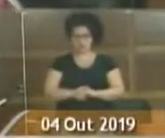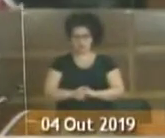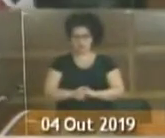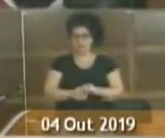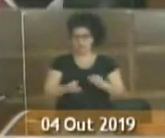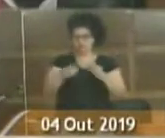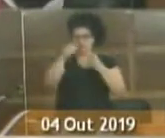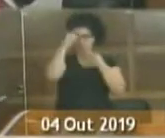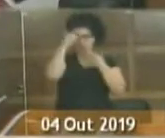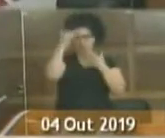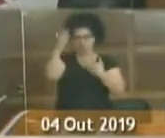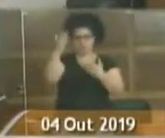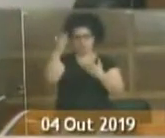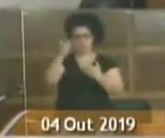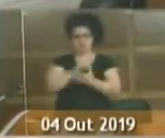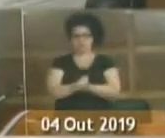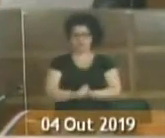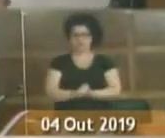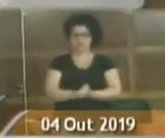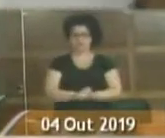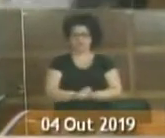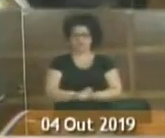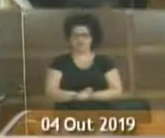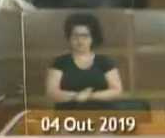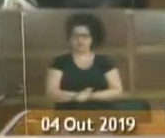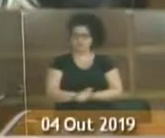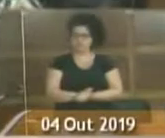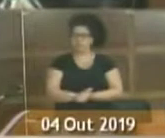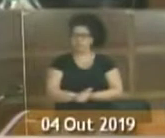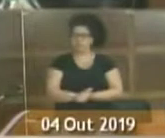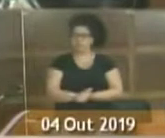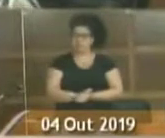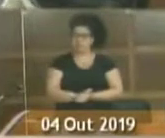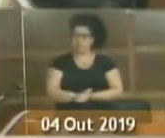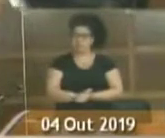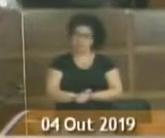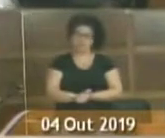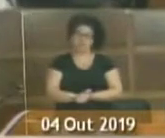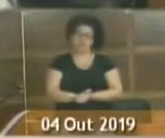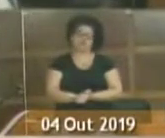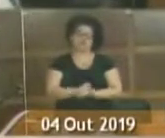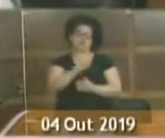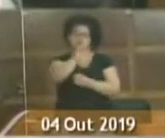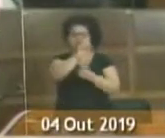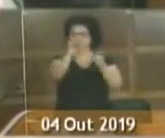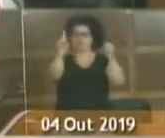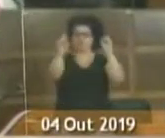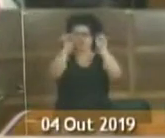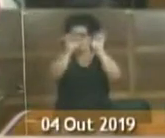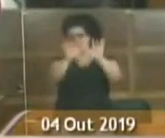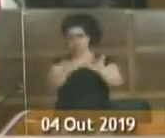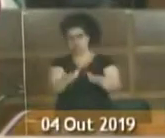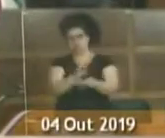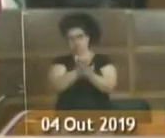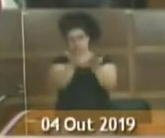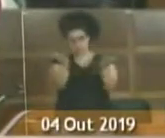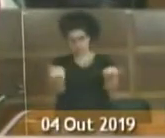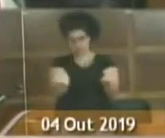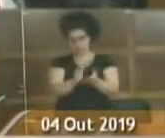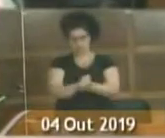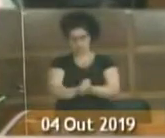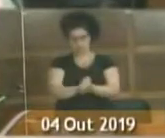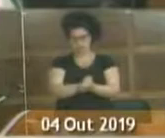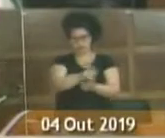muito obrigado. Acho que eu não esqueci de ninguém, né? Meu muito obrigado. Fiquem todos com Deus. E são vocês